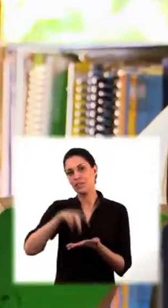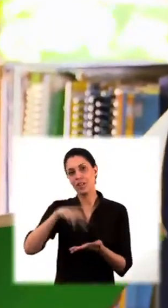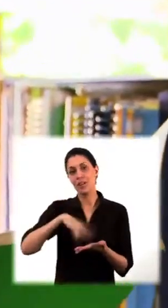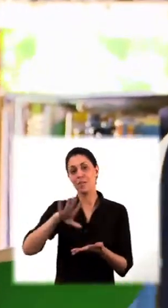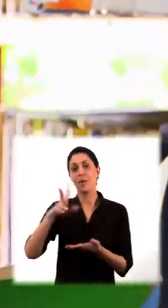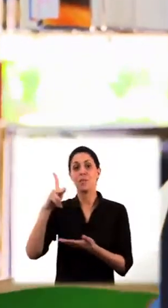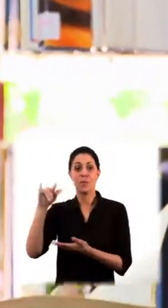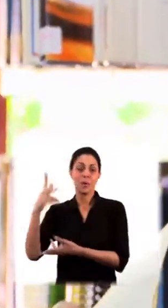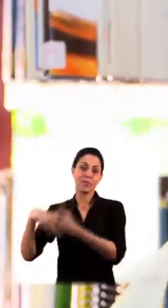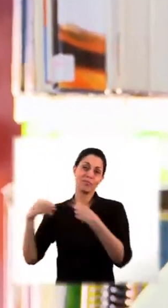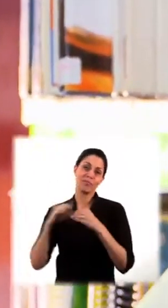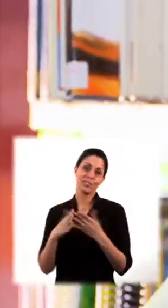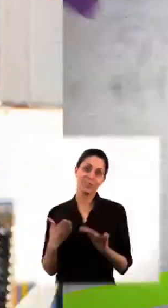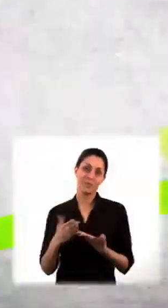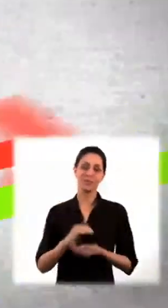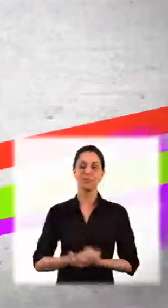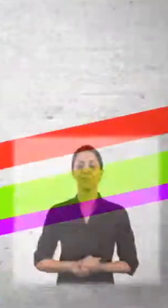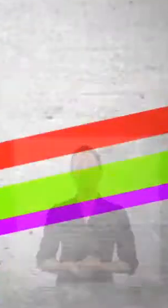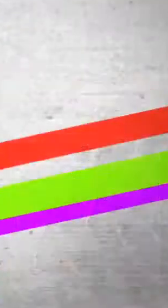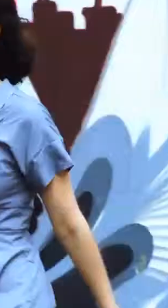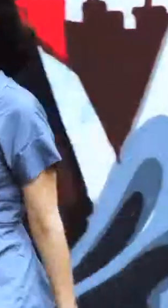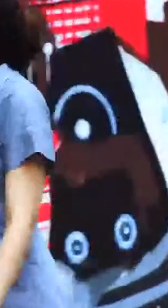e ganhei um livro do meu pai.